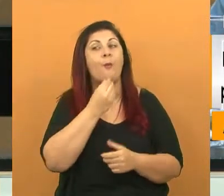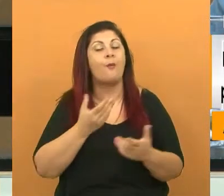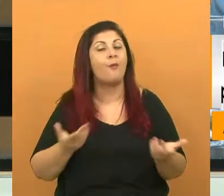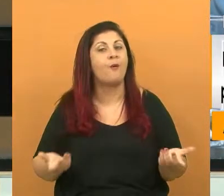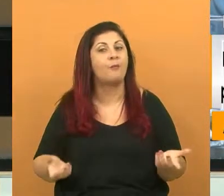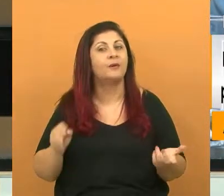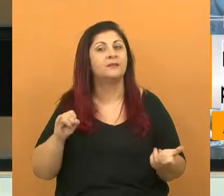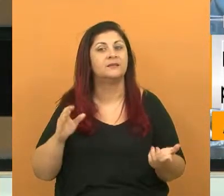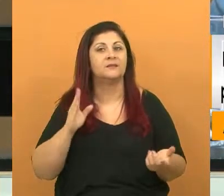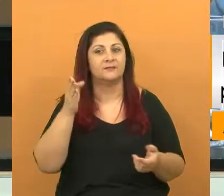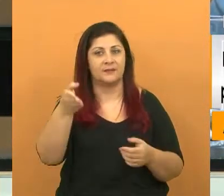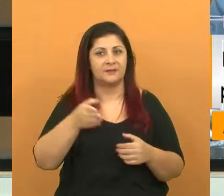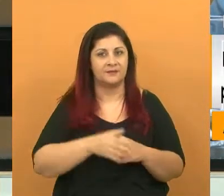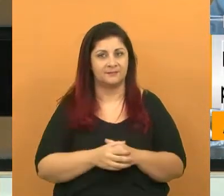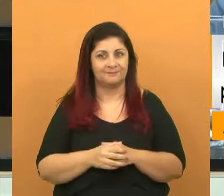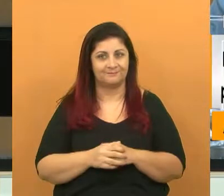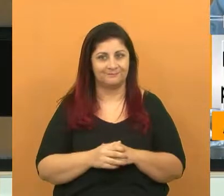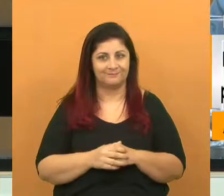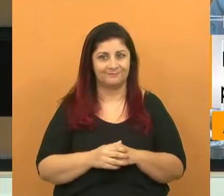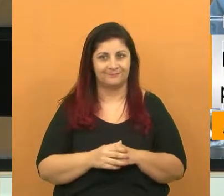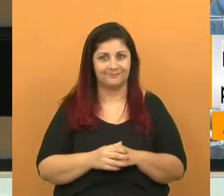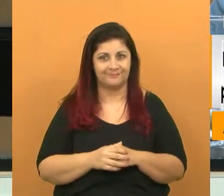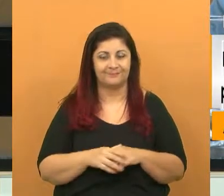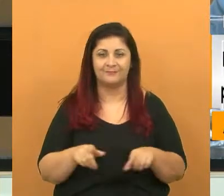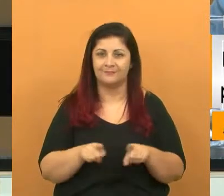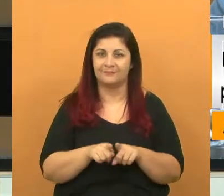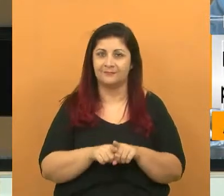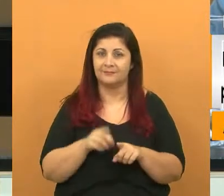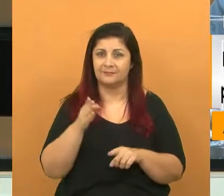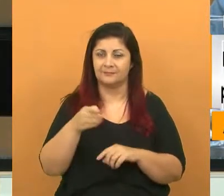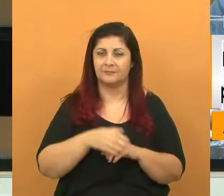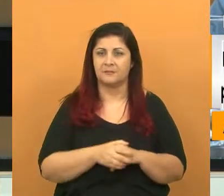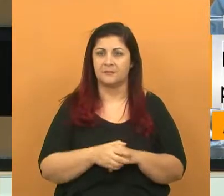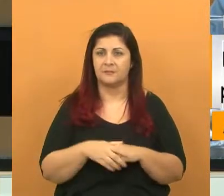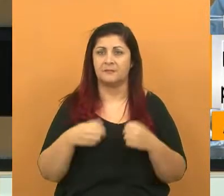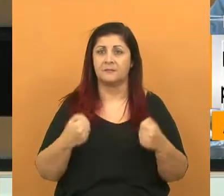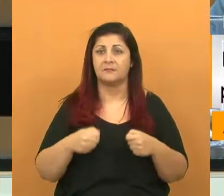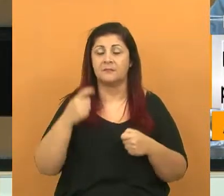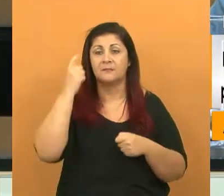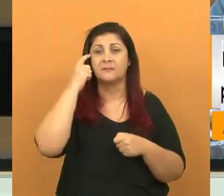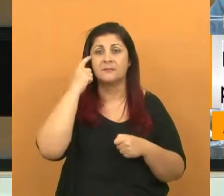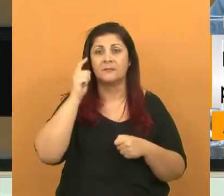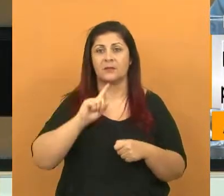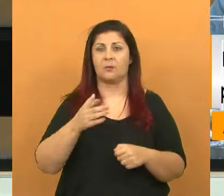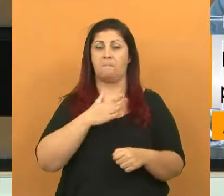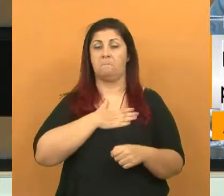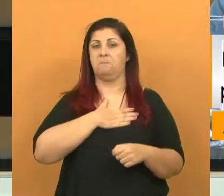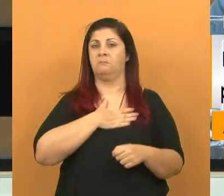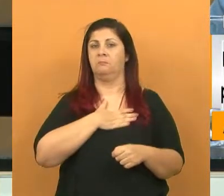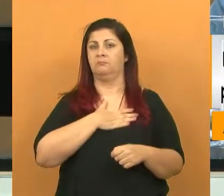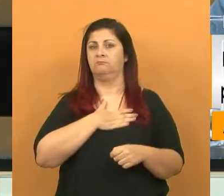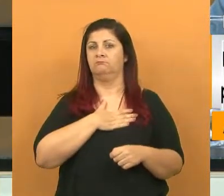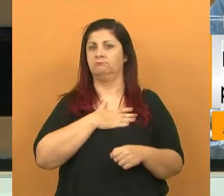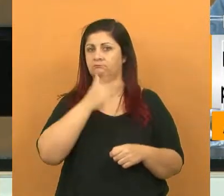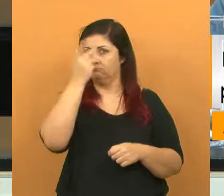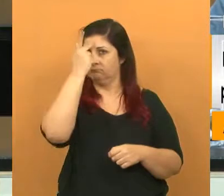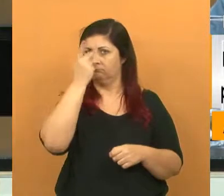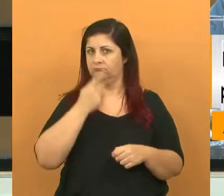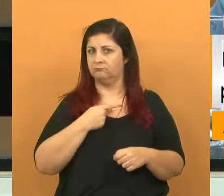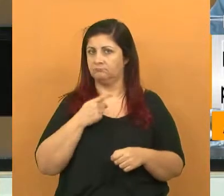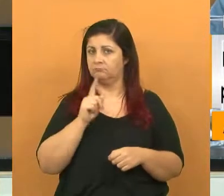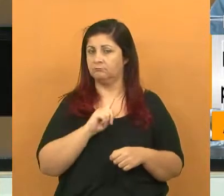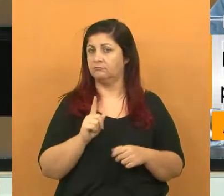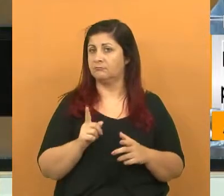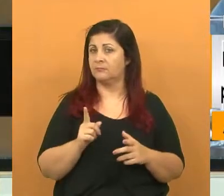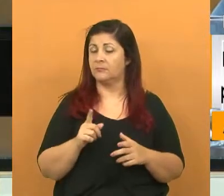né, que também se disponham. Porque, assim, eu tenho que pensar não só em mim. Né? A sociedade